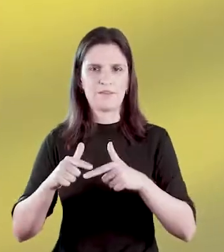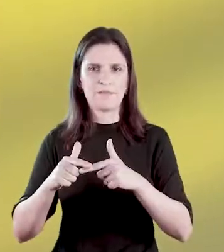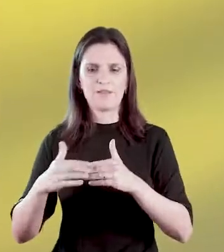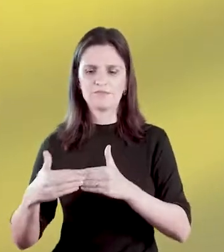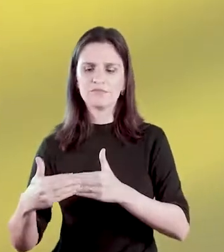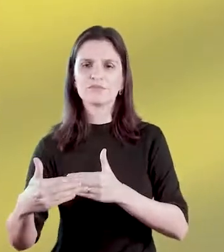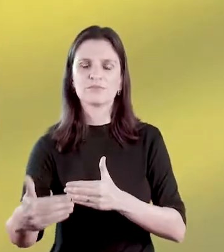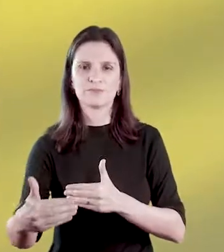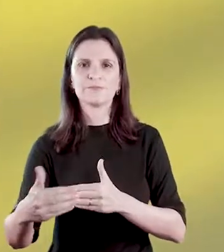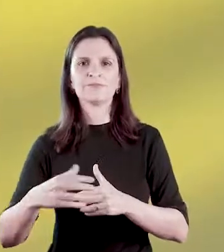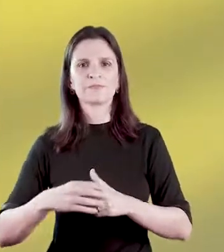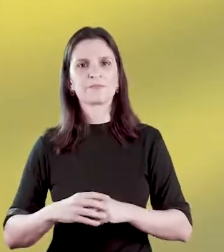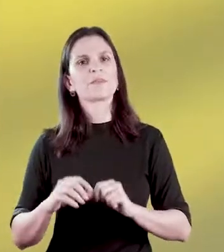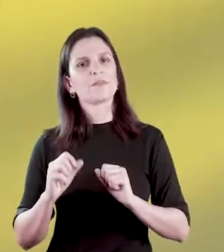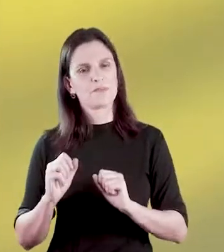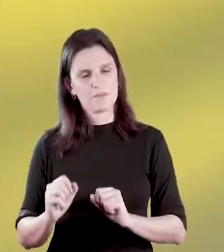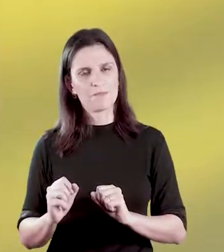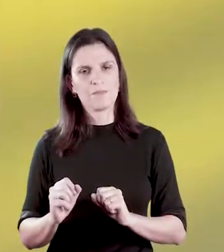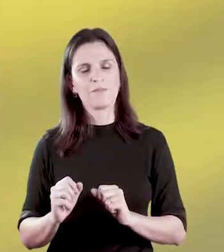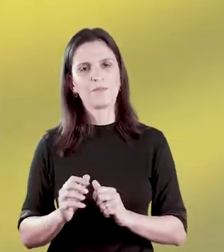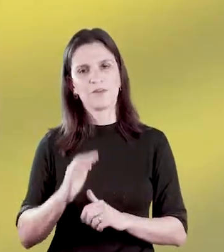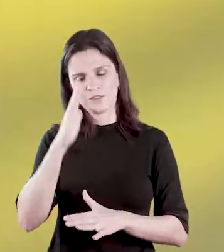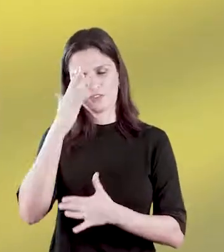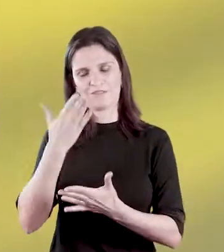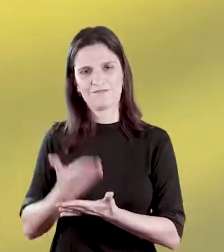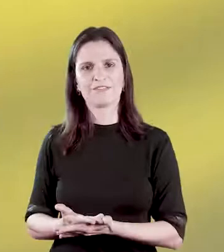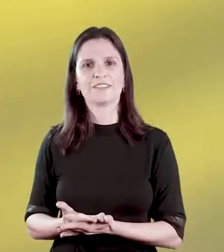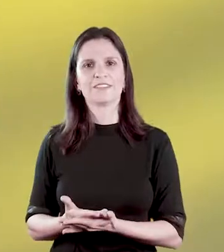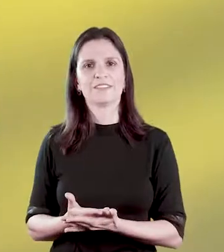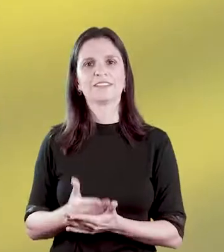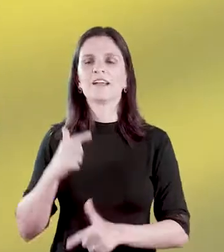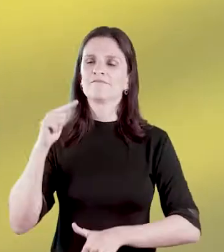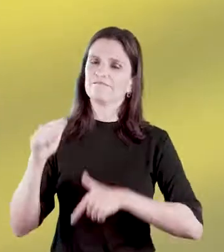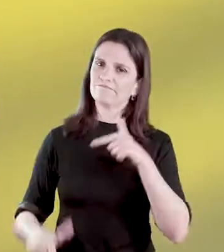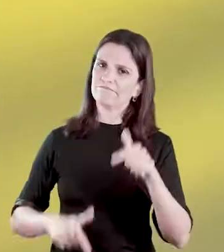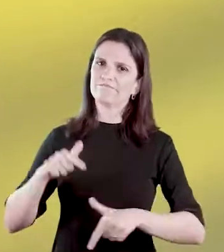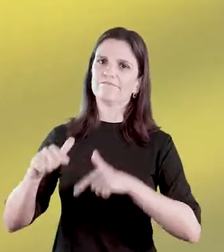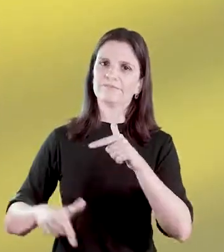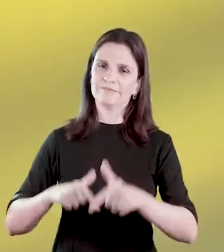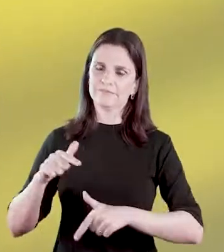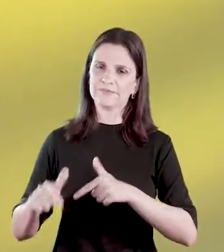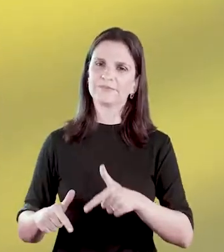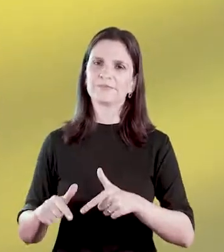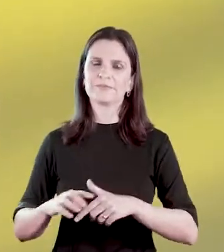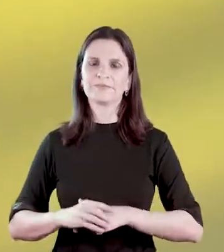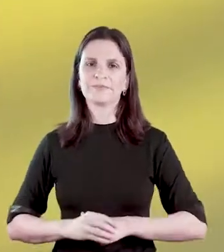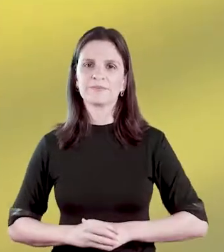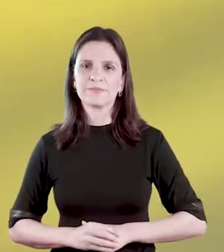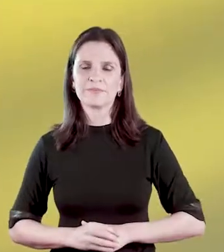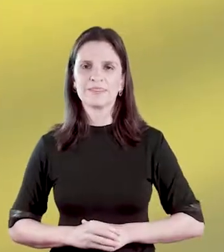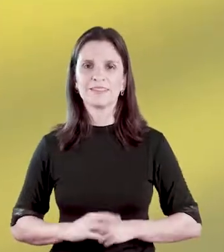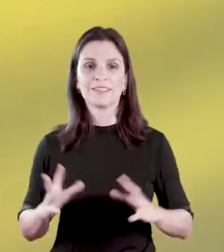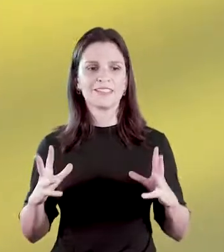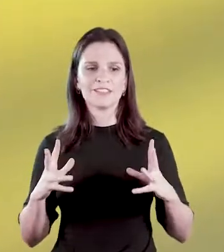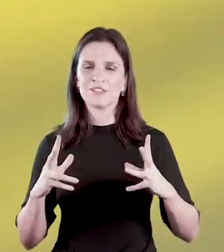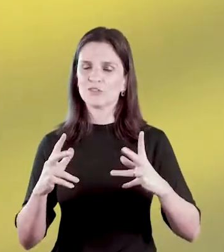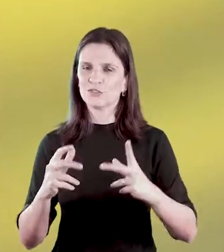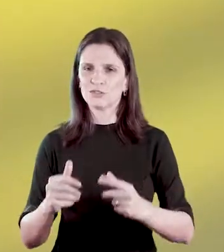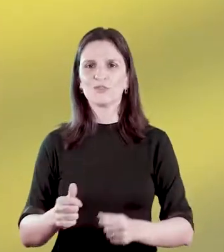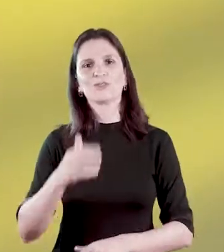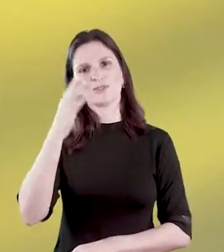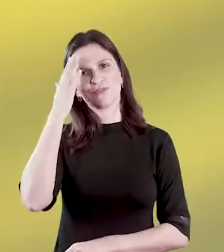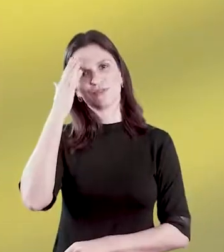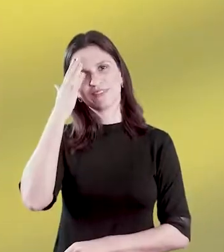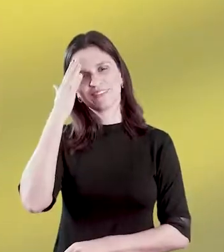é isso que população vai esperar de mim pode contar comigo eu vou estar atuando como sempre estive entendeu E até porque todo mundo